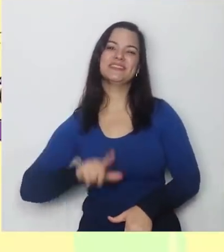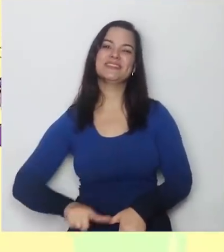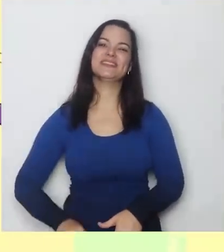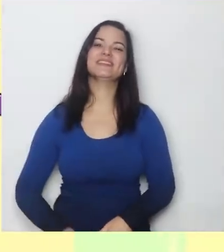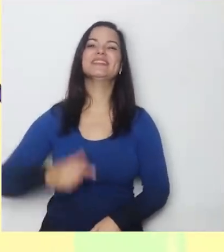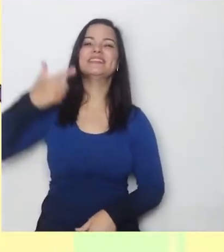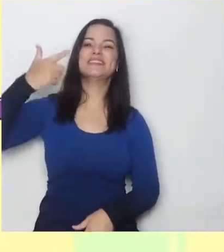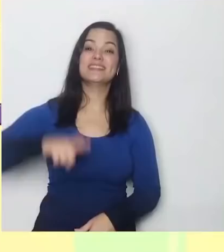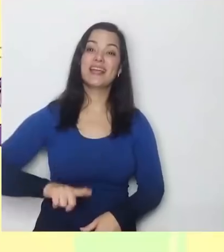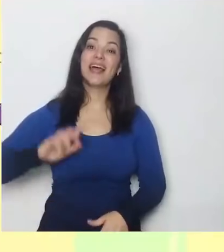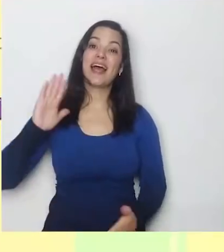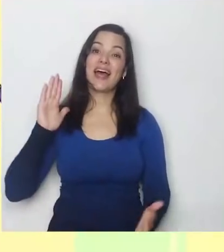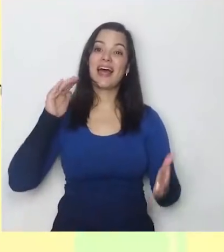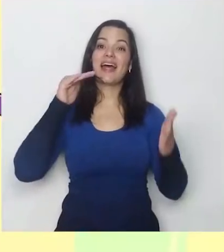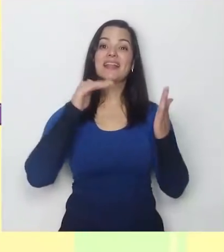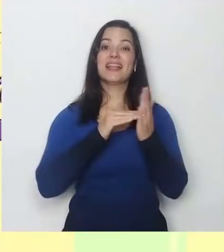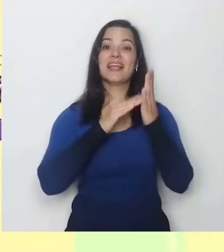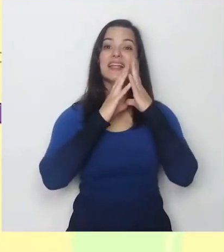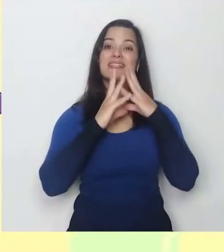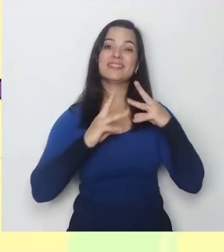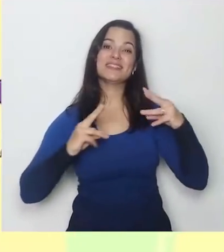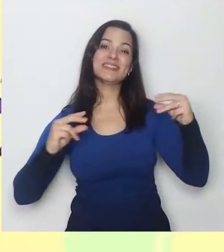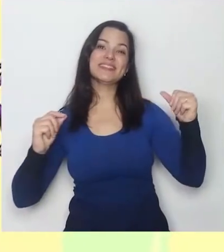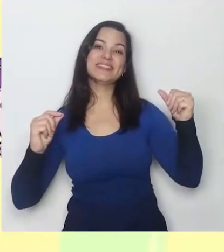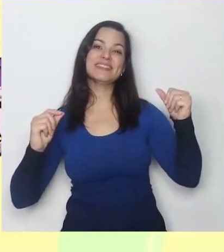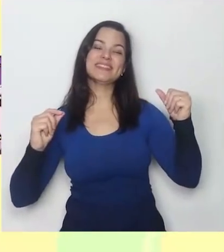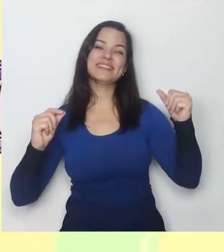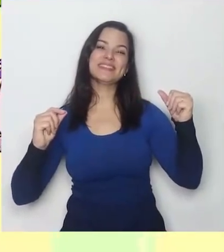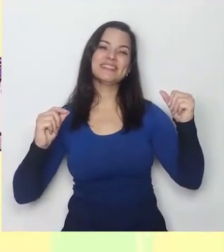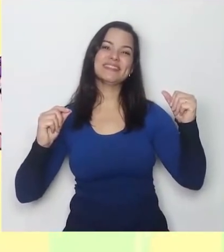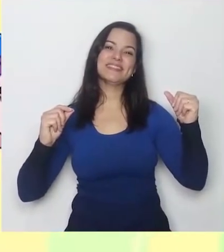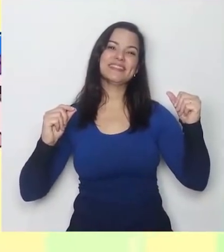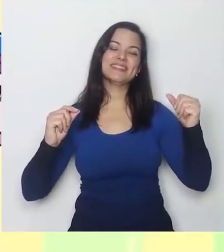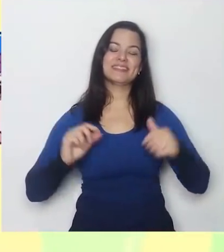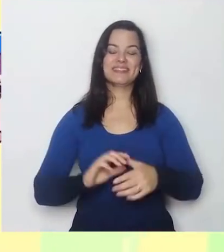por fim ele some.